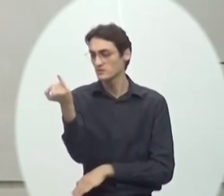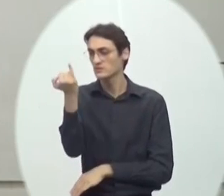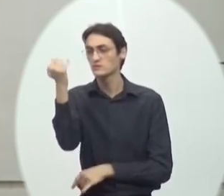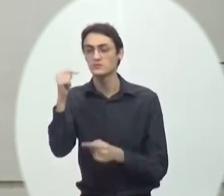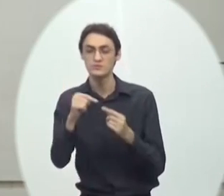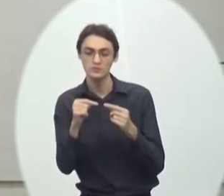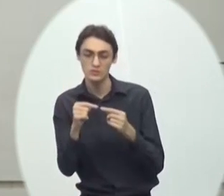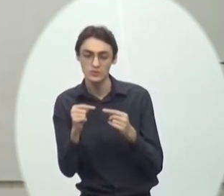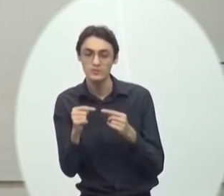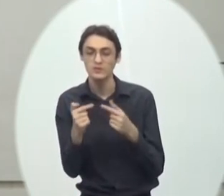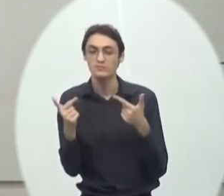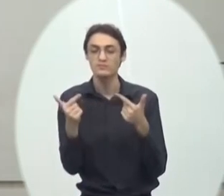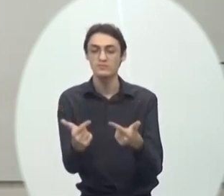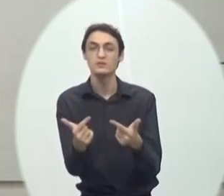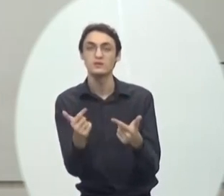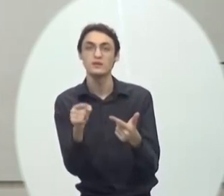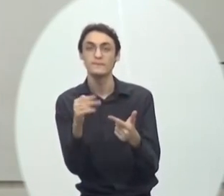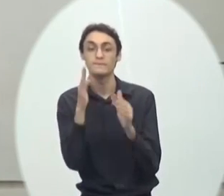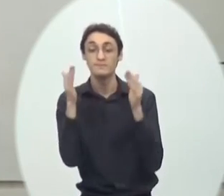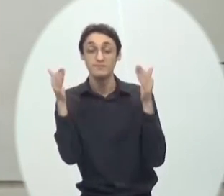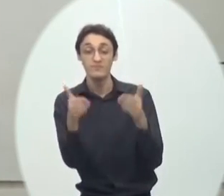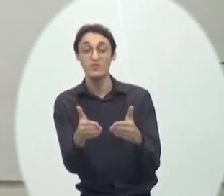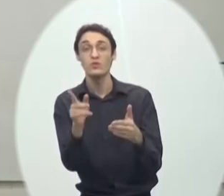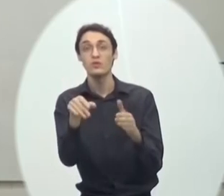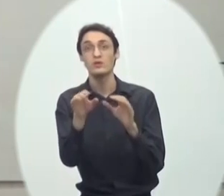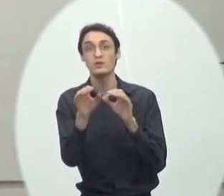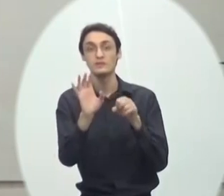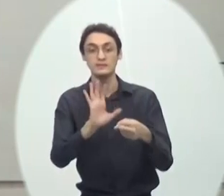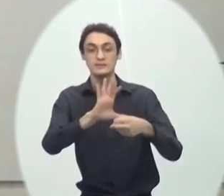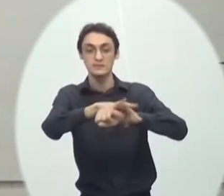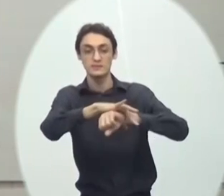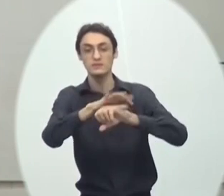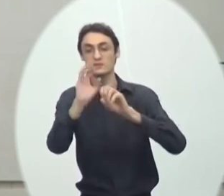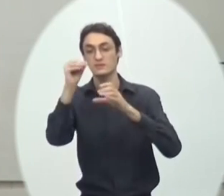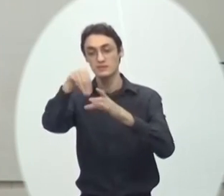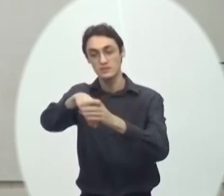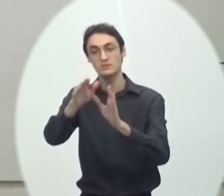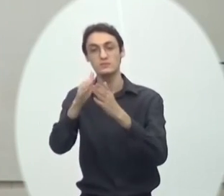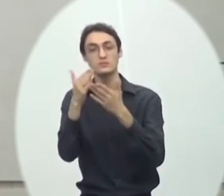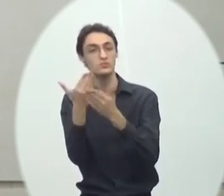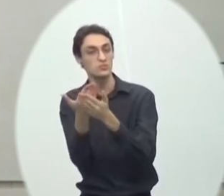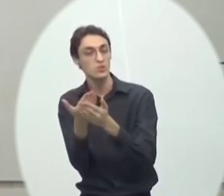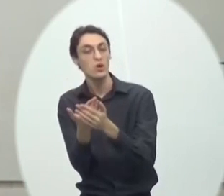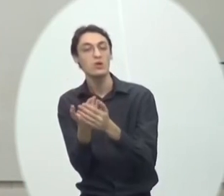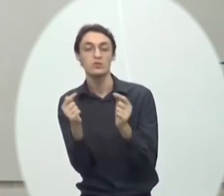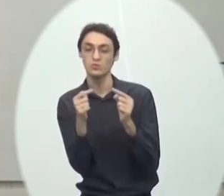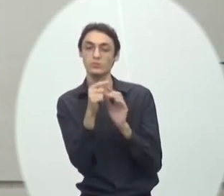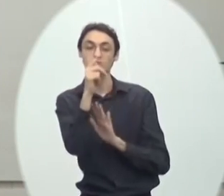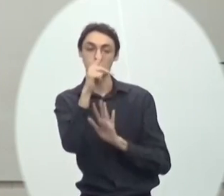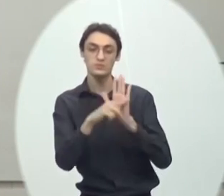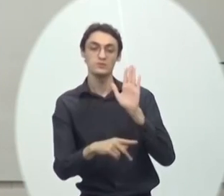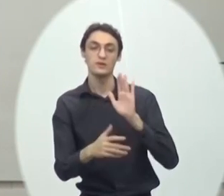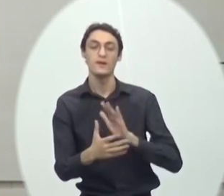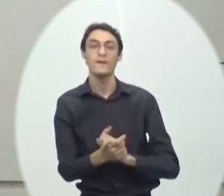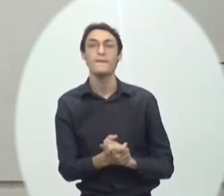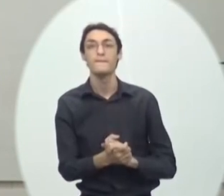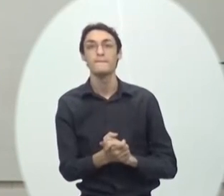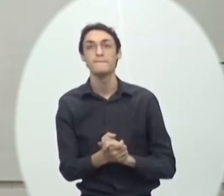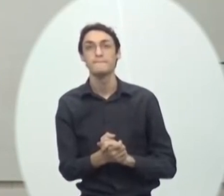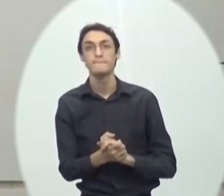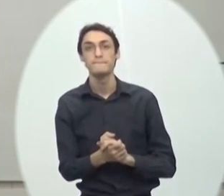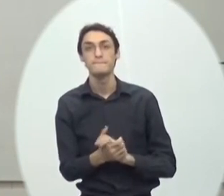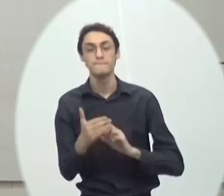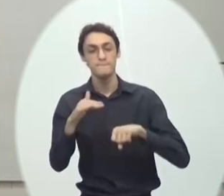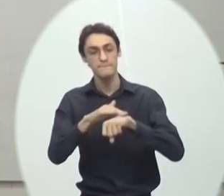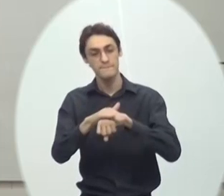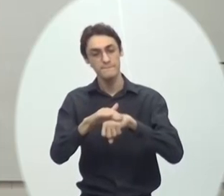realmente encontra uma coisa principal que se chama segurança nas escolas, esse projeto. Ah, até ia conversar